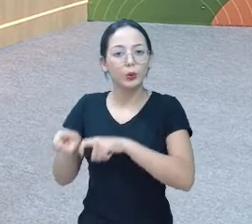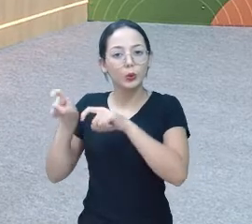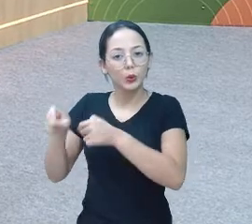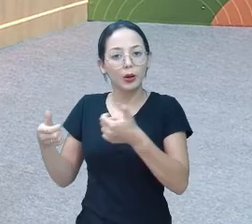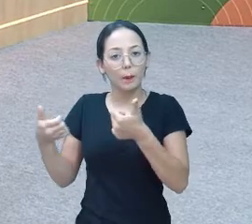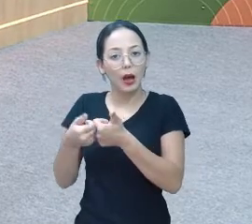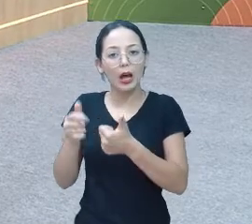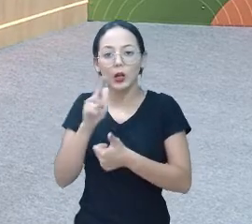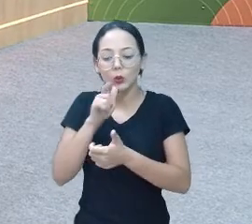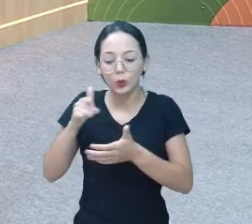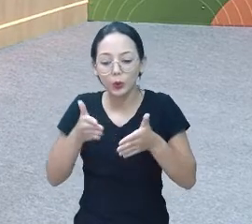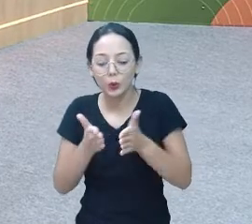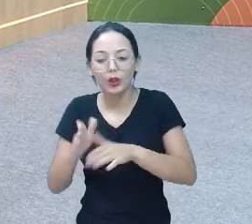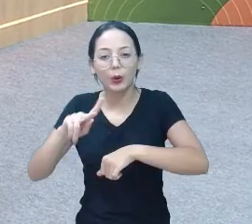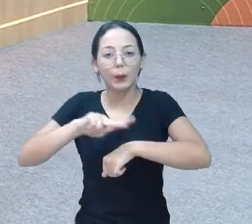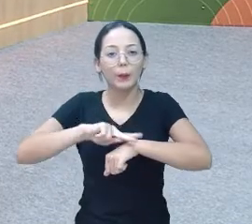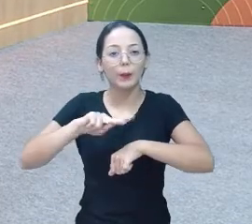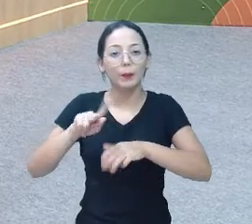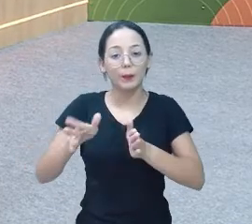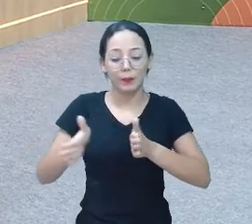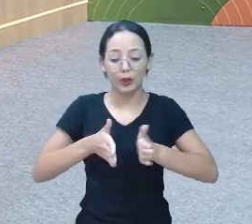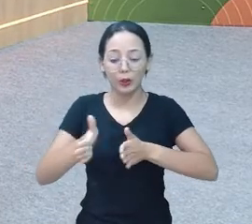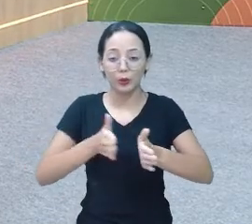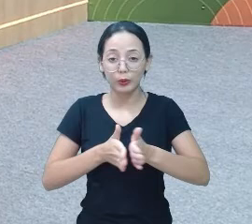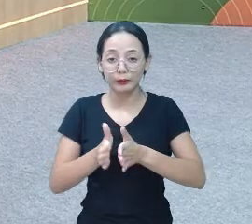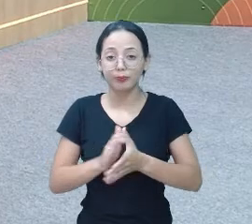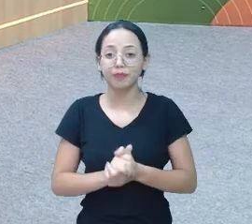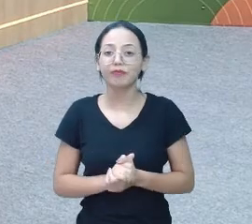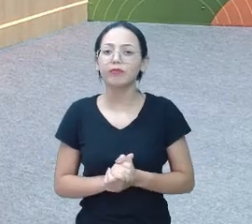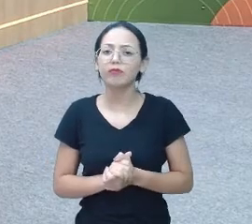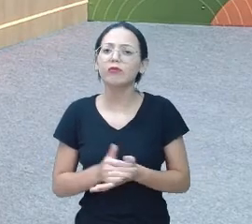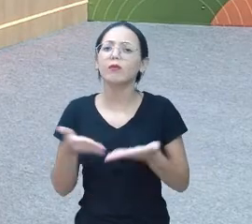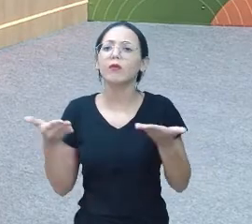Rio Nilo naquele período. E como eu disse, a gente vai fazer